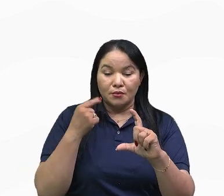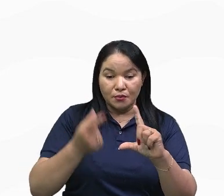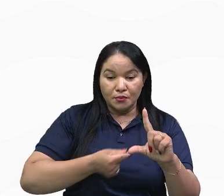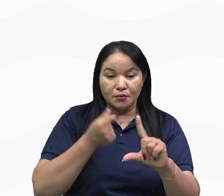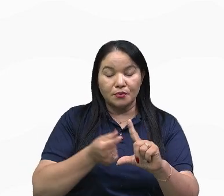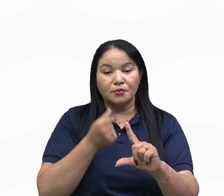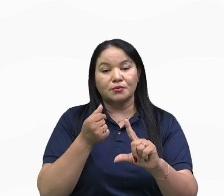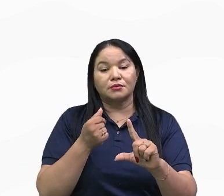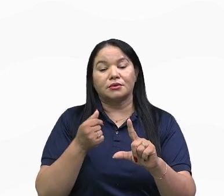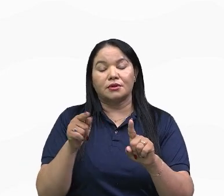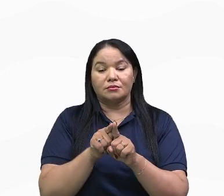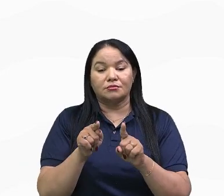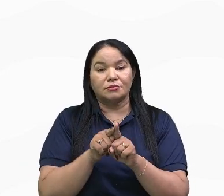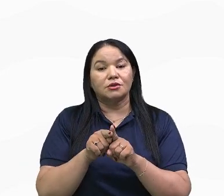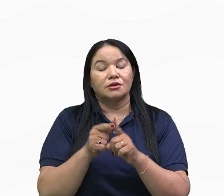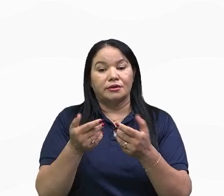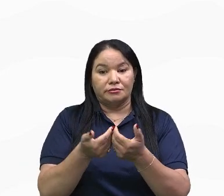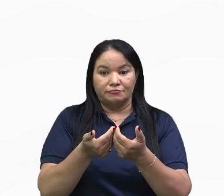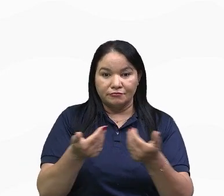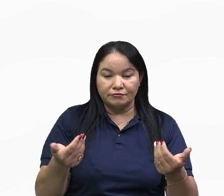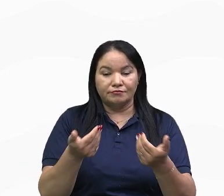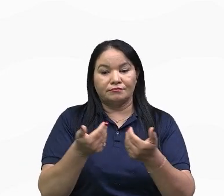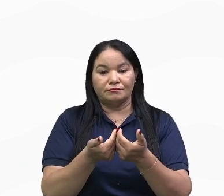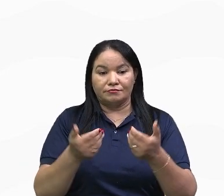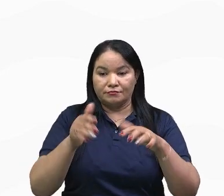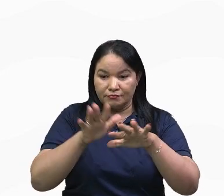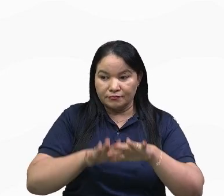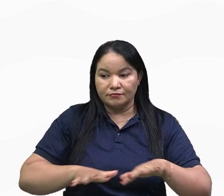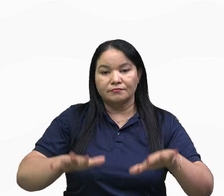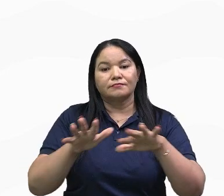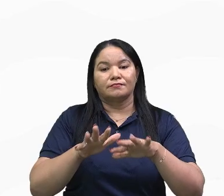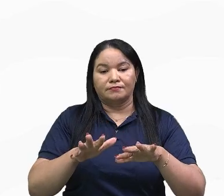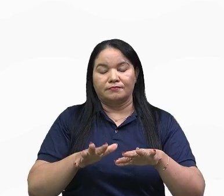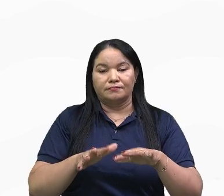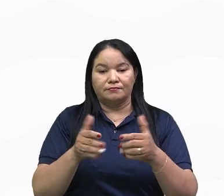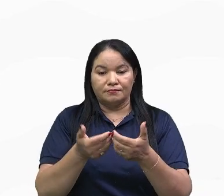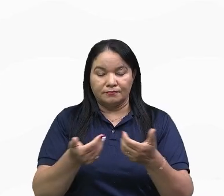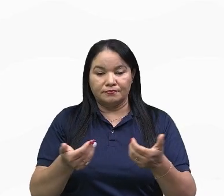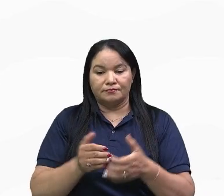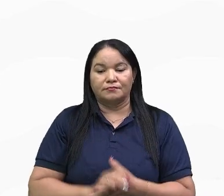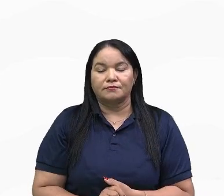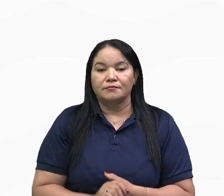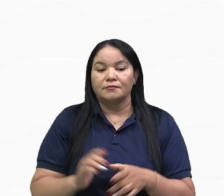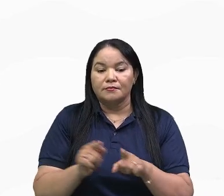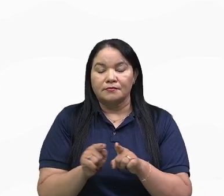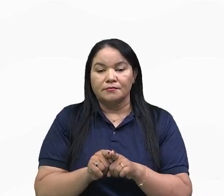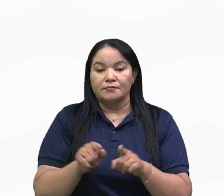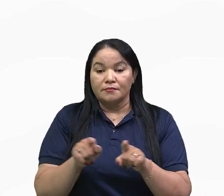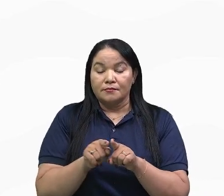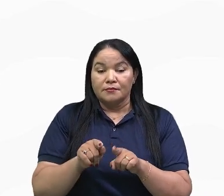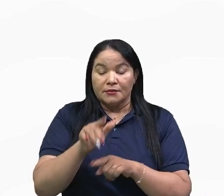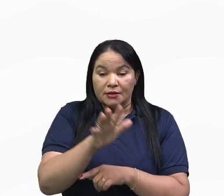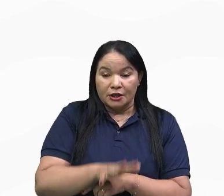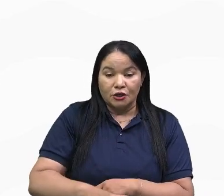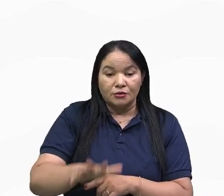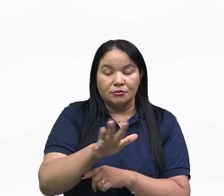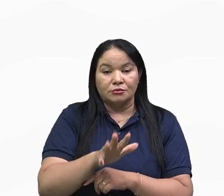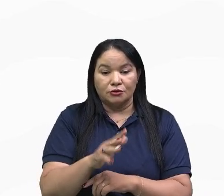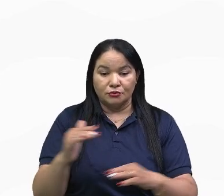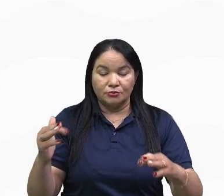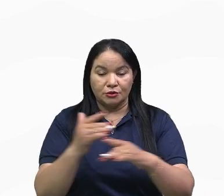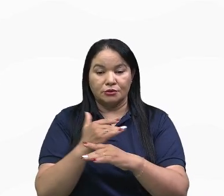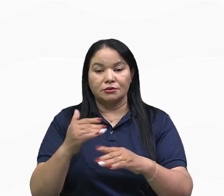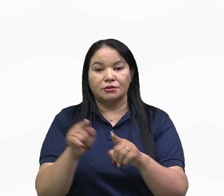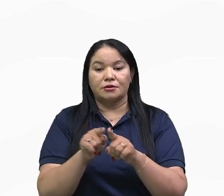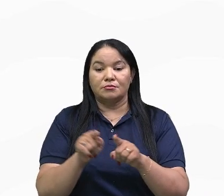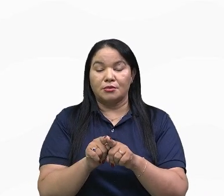criando essa segregação espacial. Muito bem. E aí, dentro dessa questão do espaço urbano, nós temos a questão da